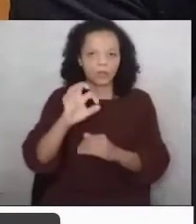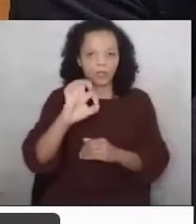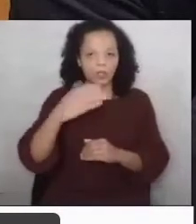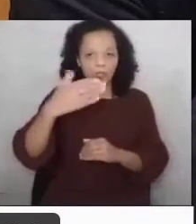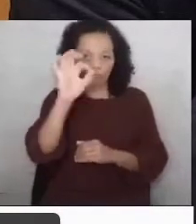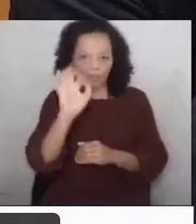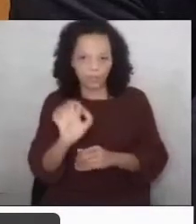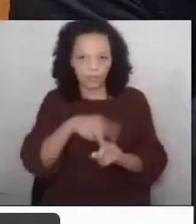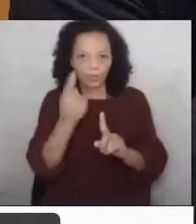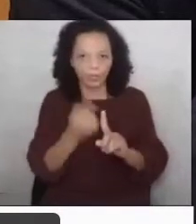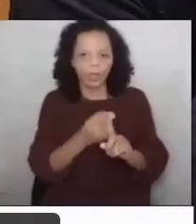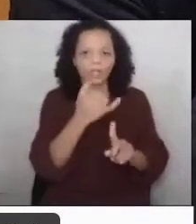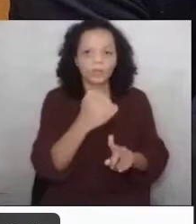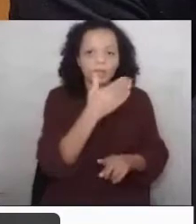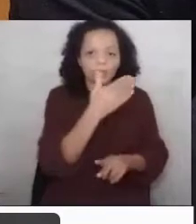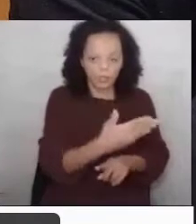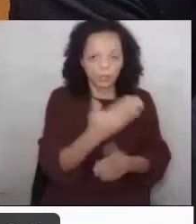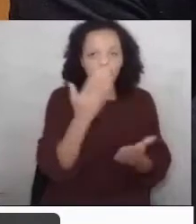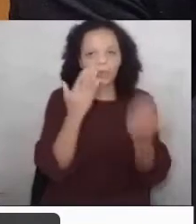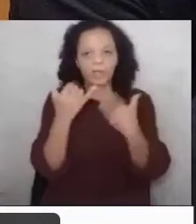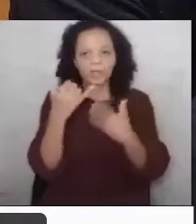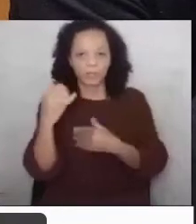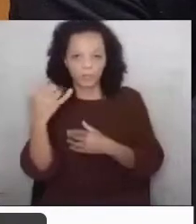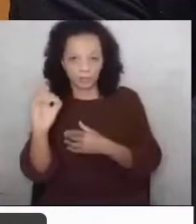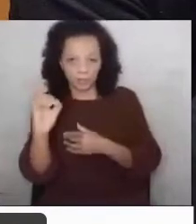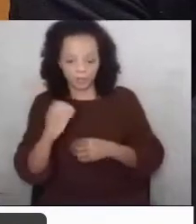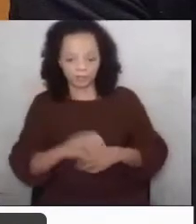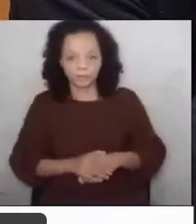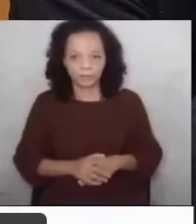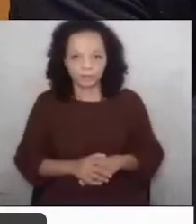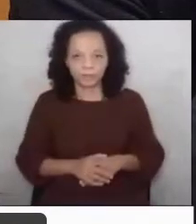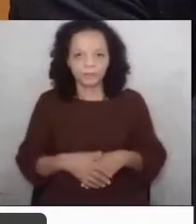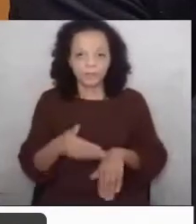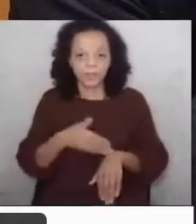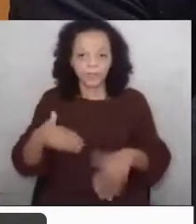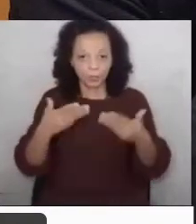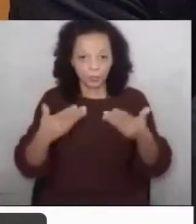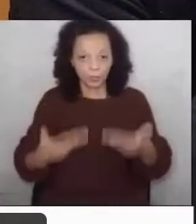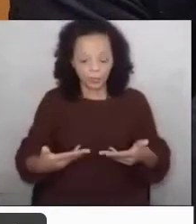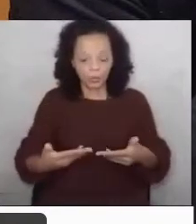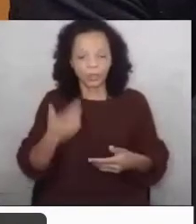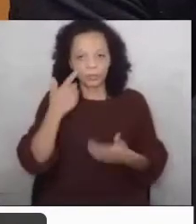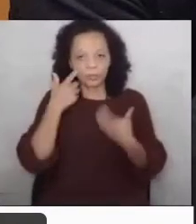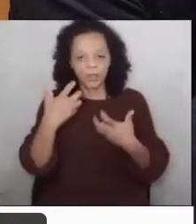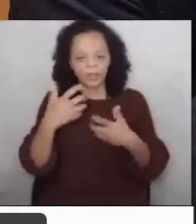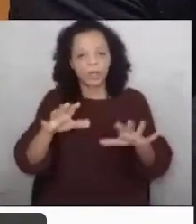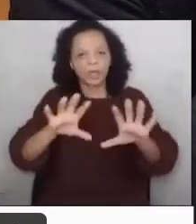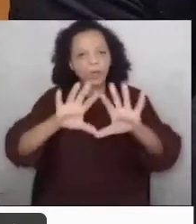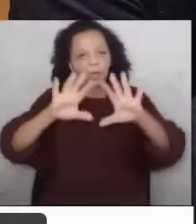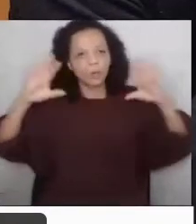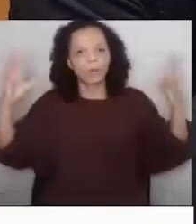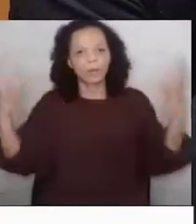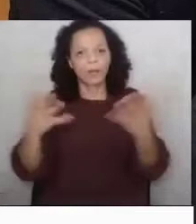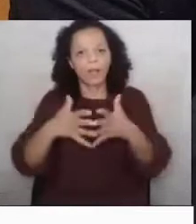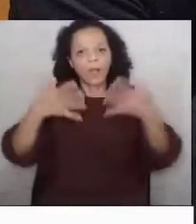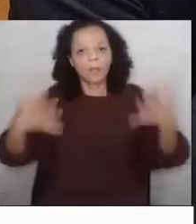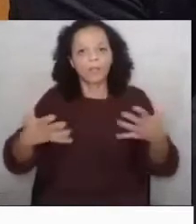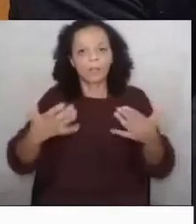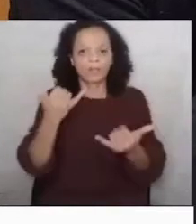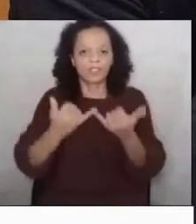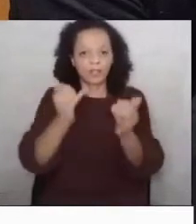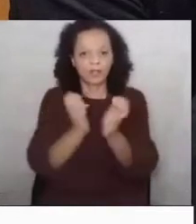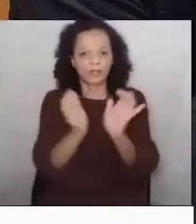em 2021 faça 2020 momento atual pauta-se por um aumento Global da digitalização